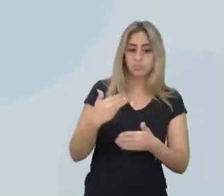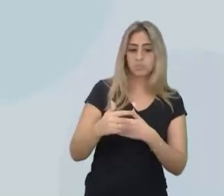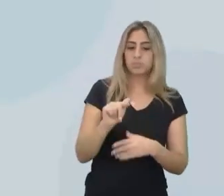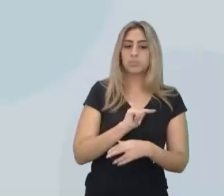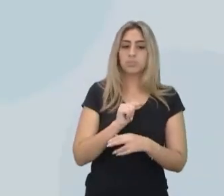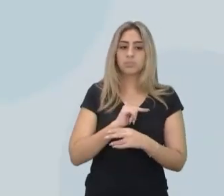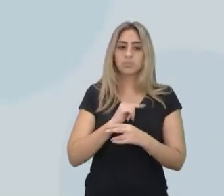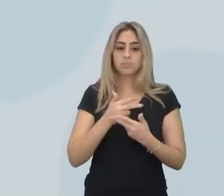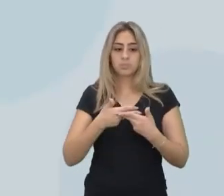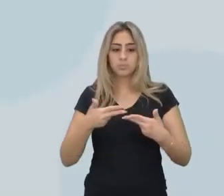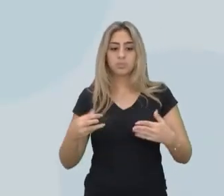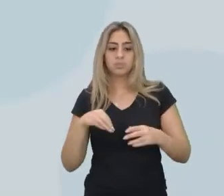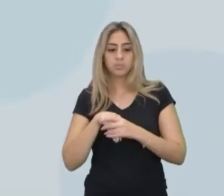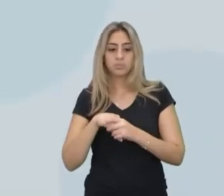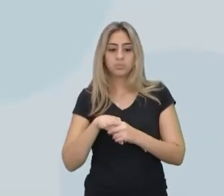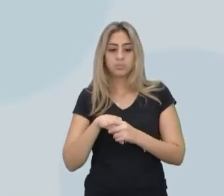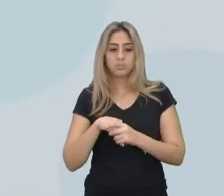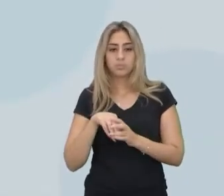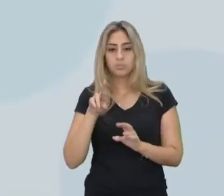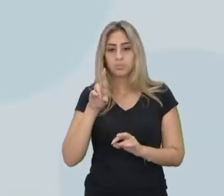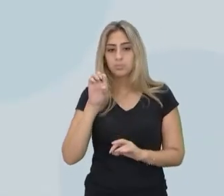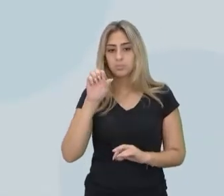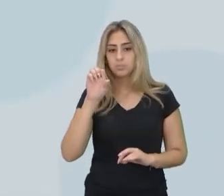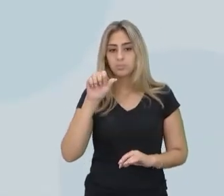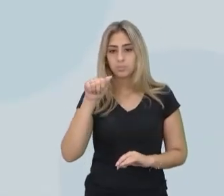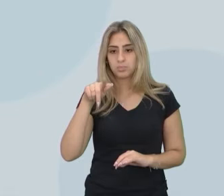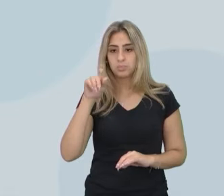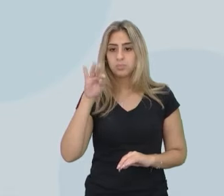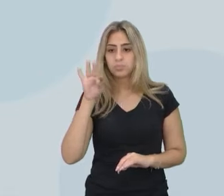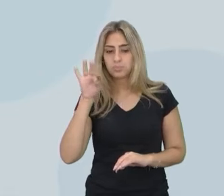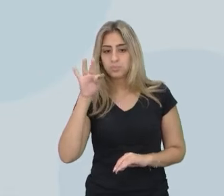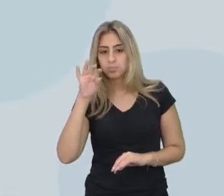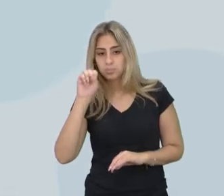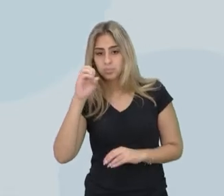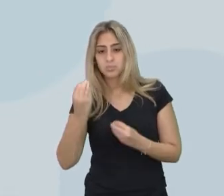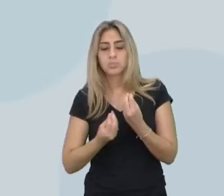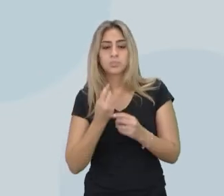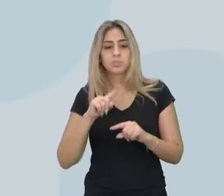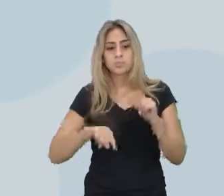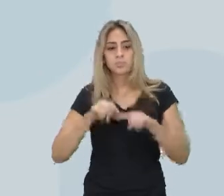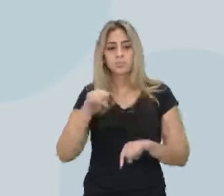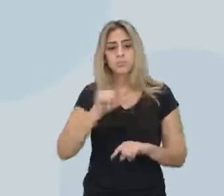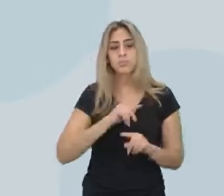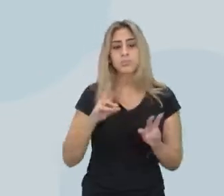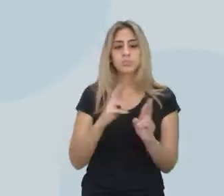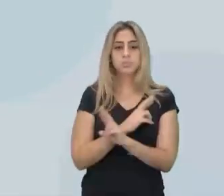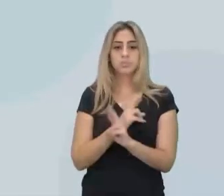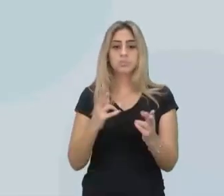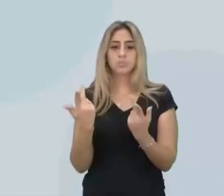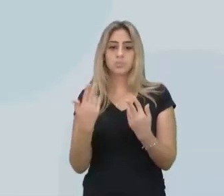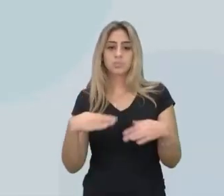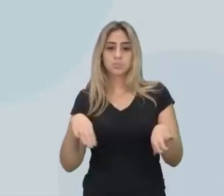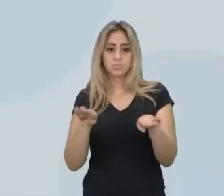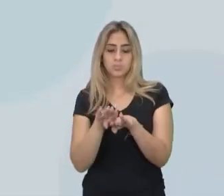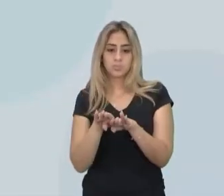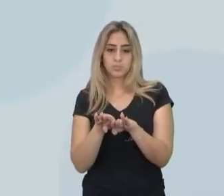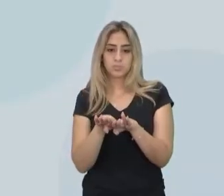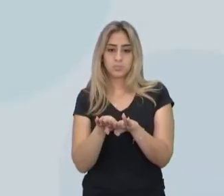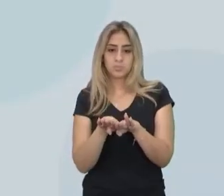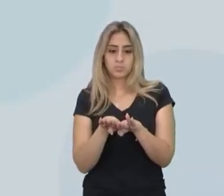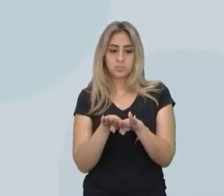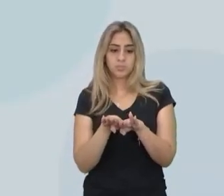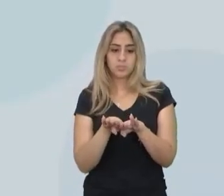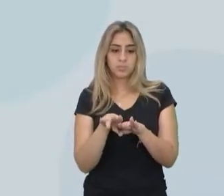conter, coexistem tanto o reagente quanto o produto, ela vai ter uma relação de igualdade. Vocês